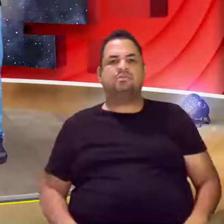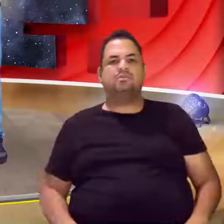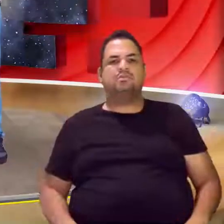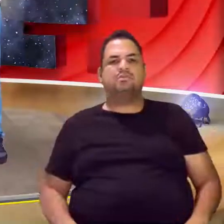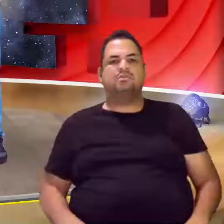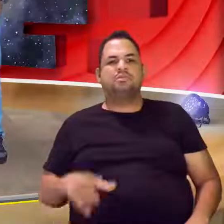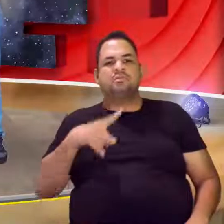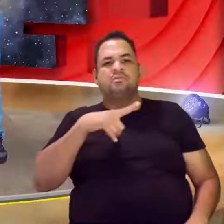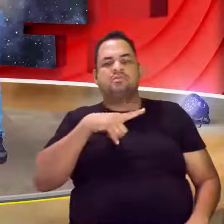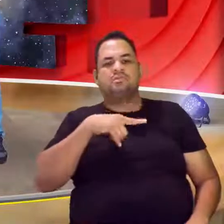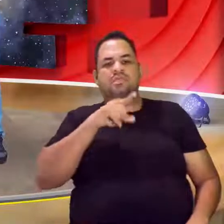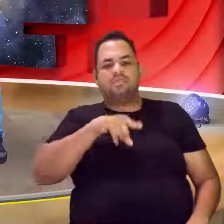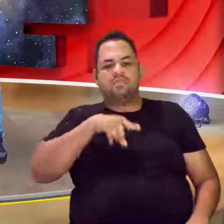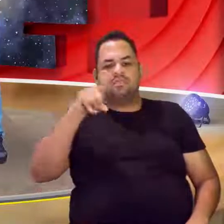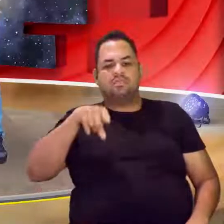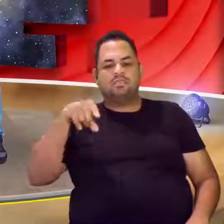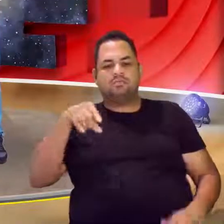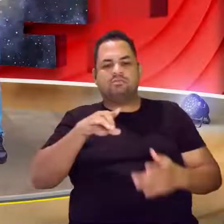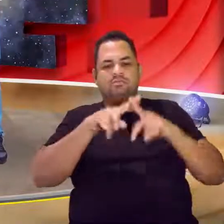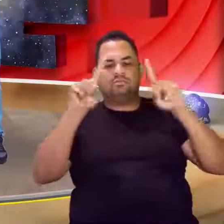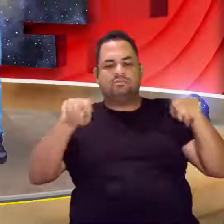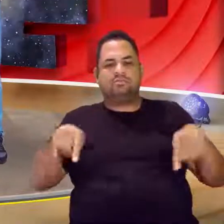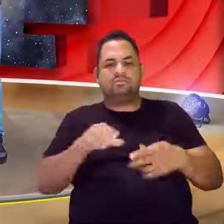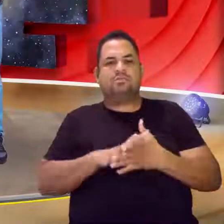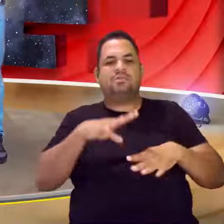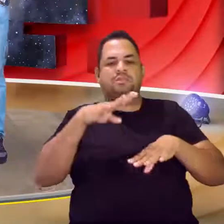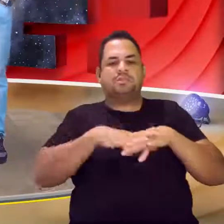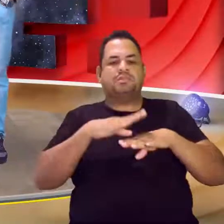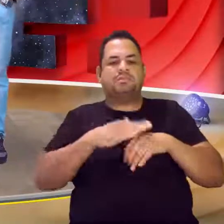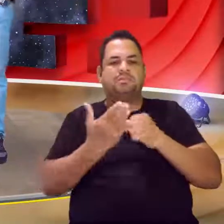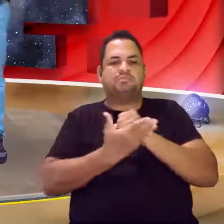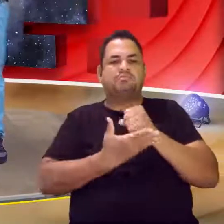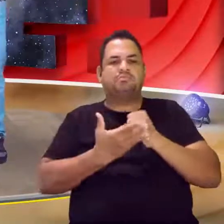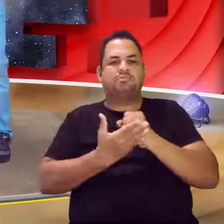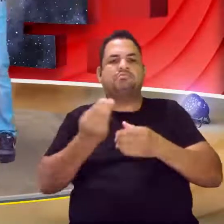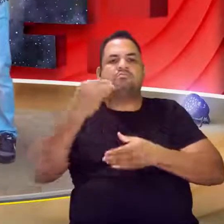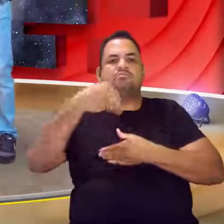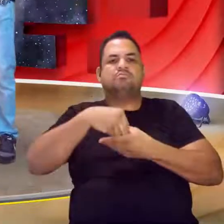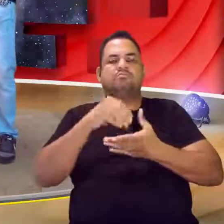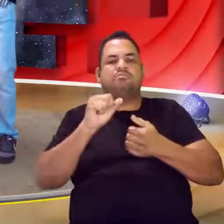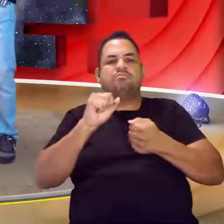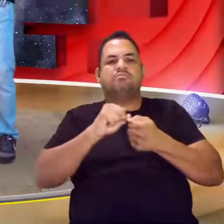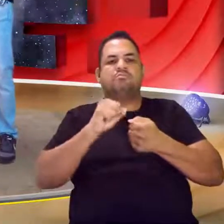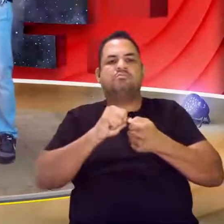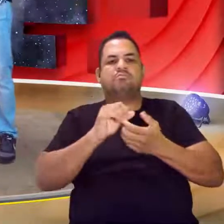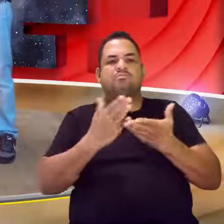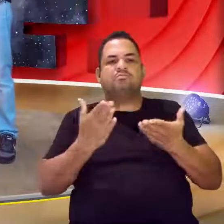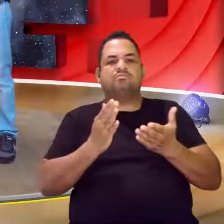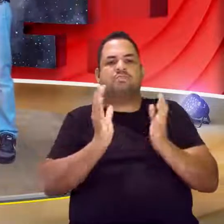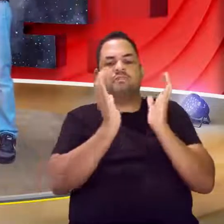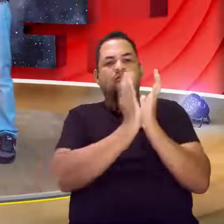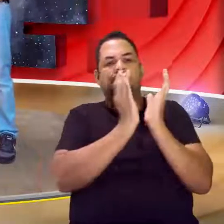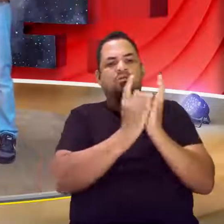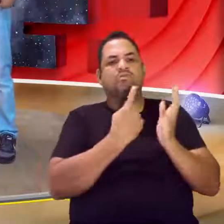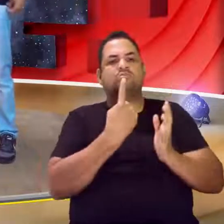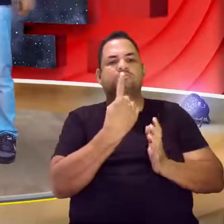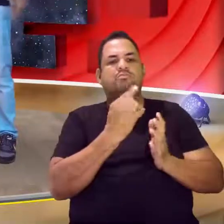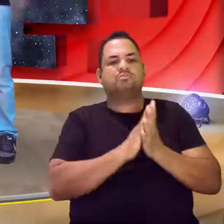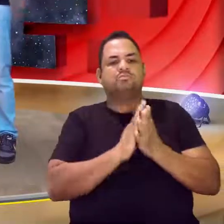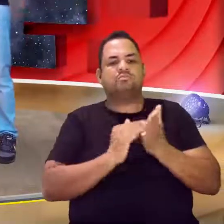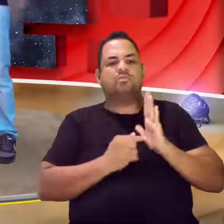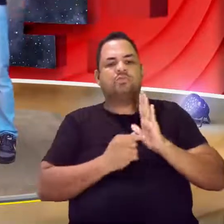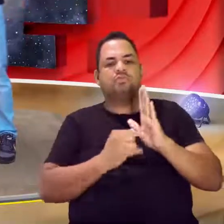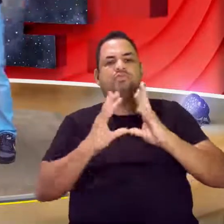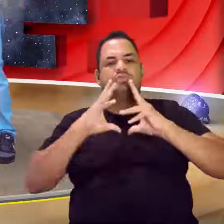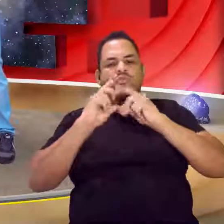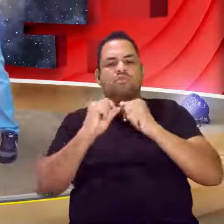deles envolvem gráfico e tabela e outros a matemática básica, né? Então, é dentro disso que a gente fez a unidade 1, trazendo toda uma